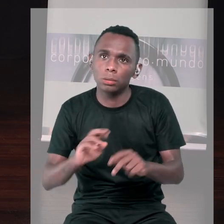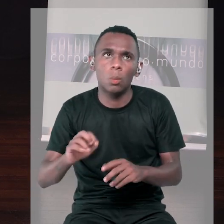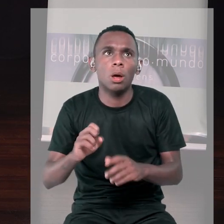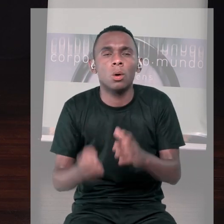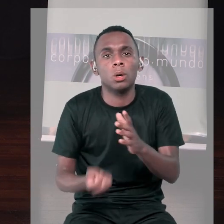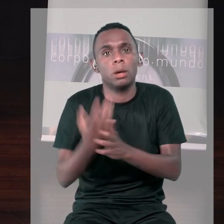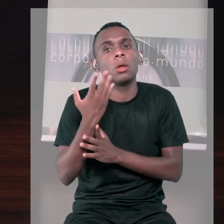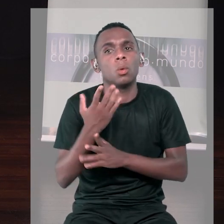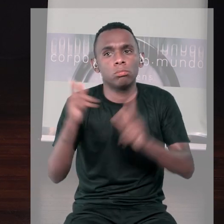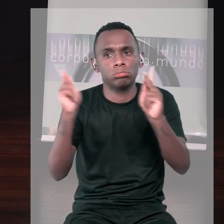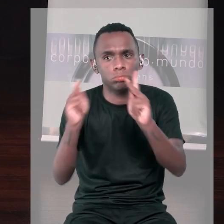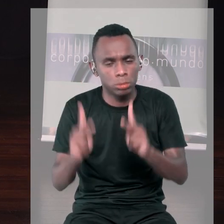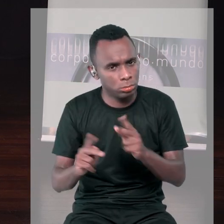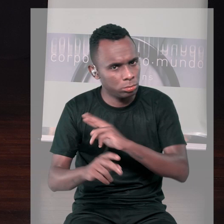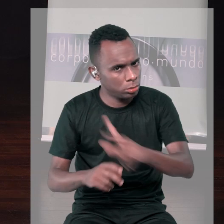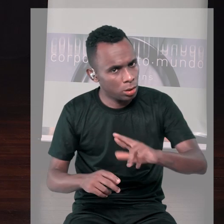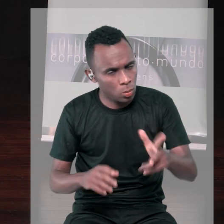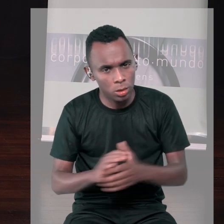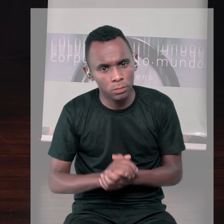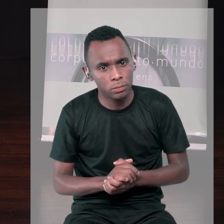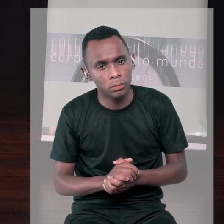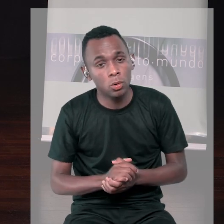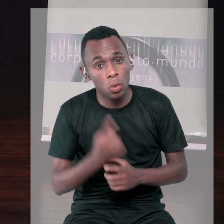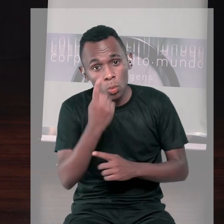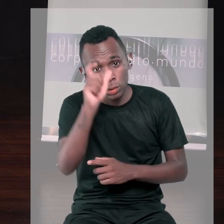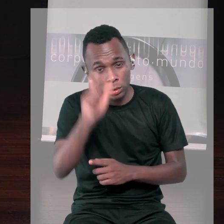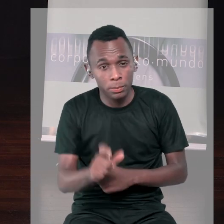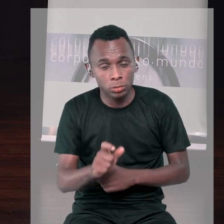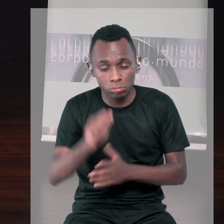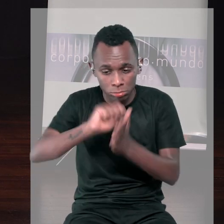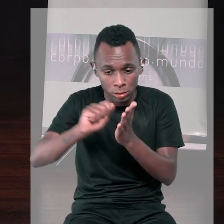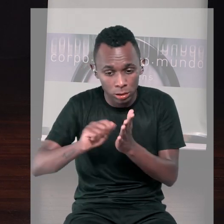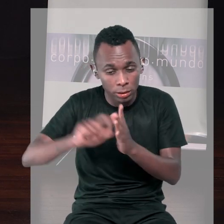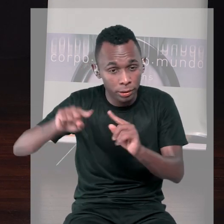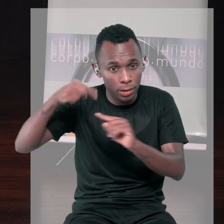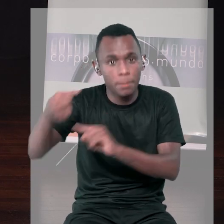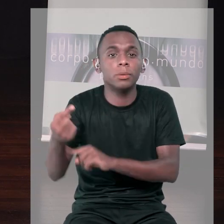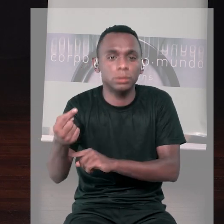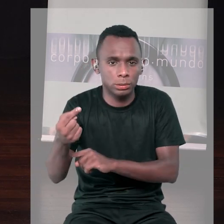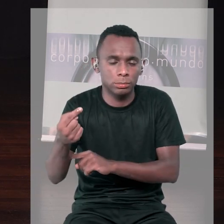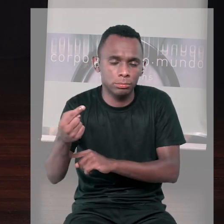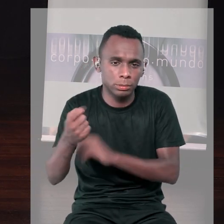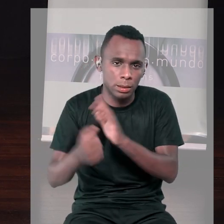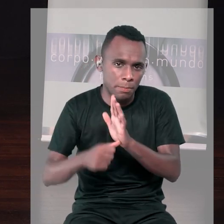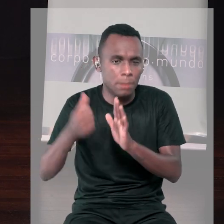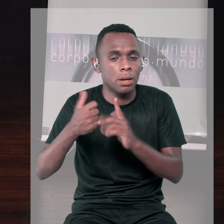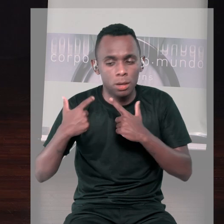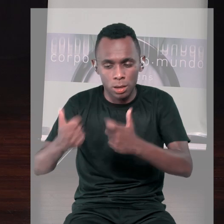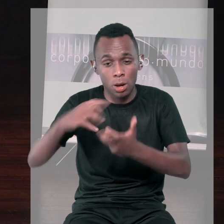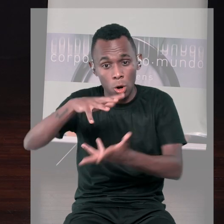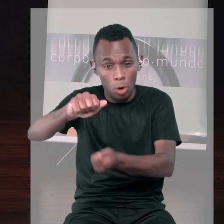ideia do pacifismo, não é isso, mas muitos autores viriam depois da Primeira Guerra Mundial a assumir